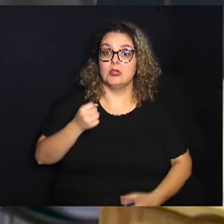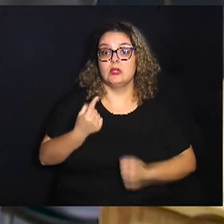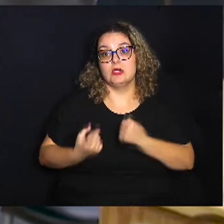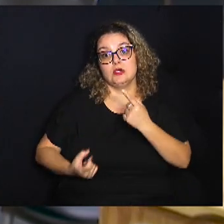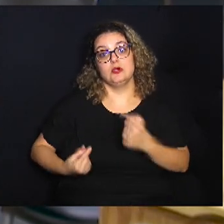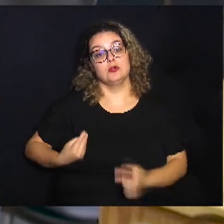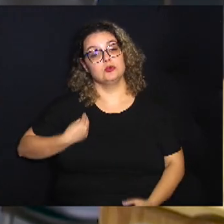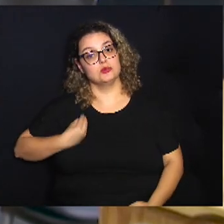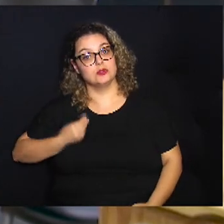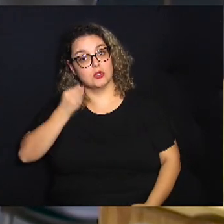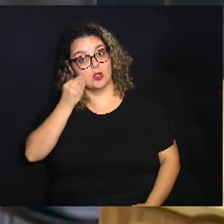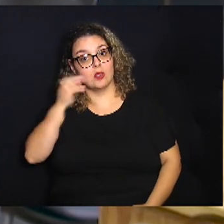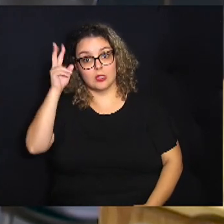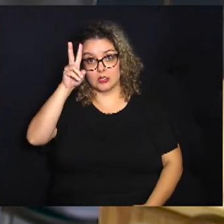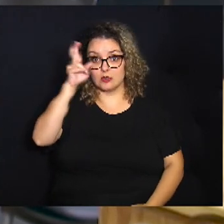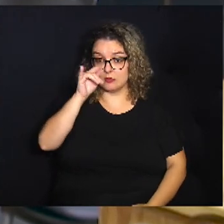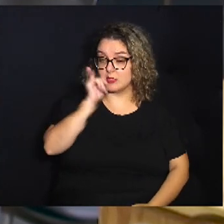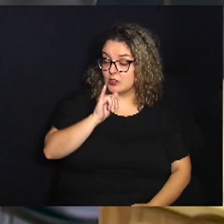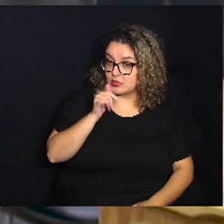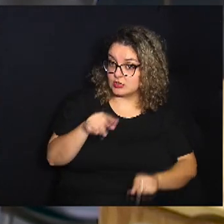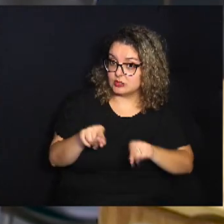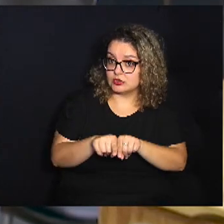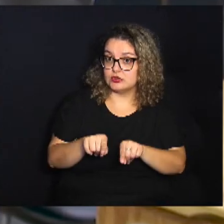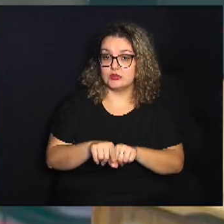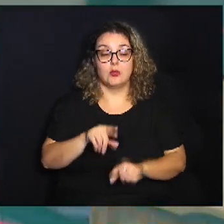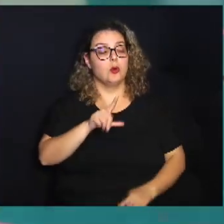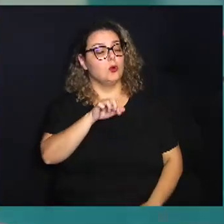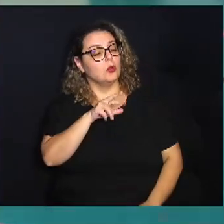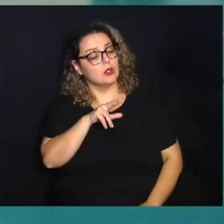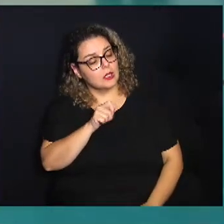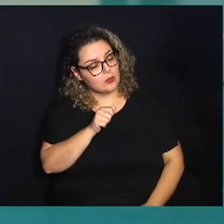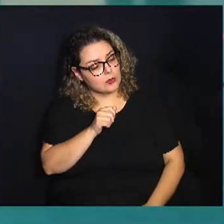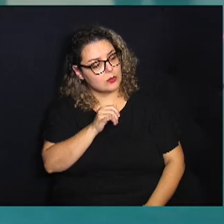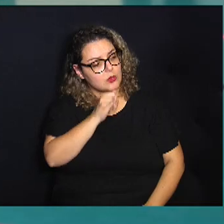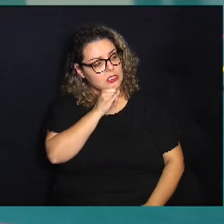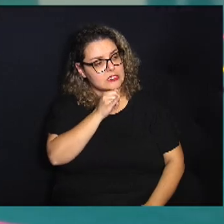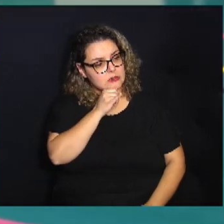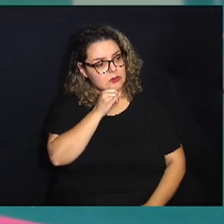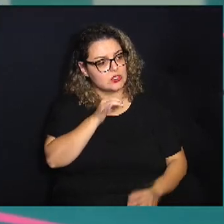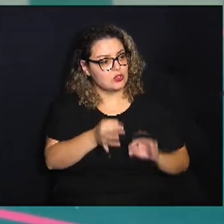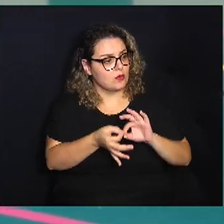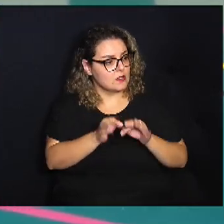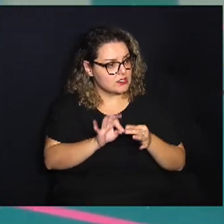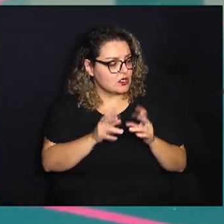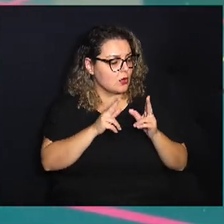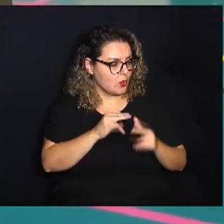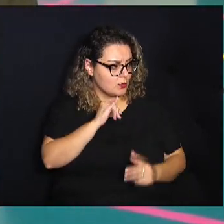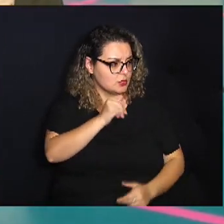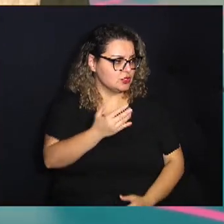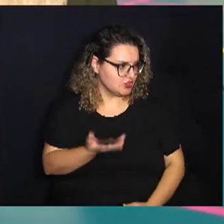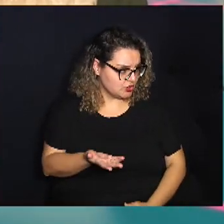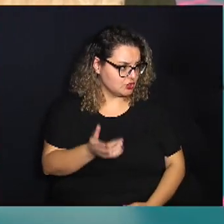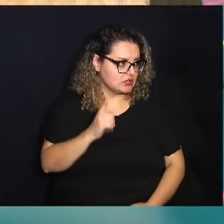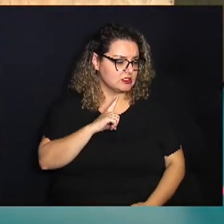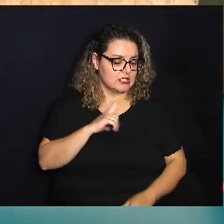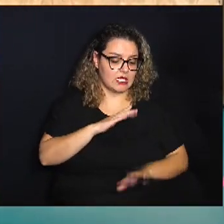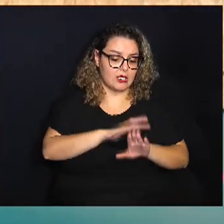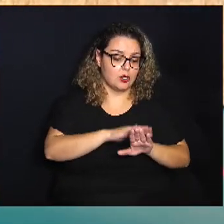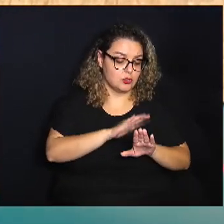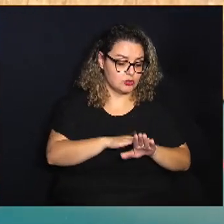vivências, tem contações de histórias também. Laura, no caso, por exemplo, na oficina, como você disse, tem, né, atividade